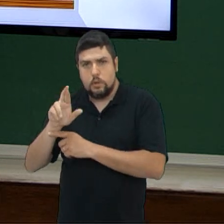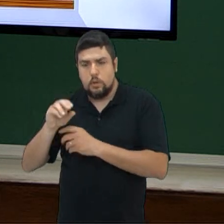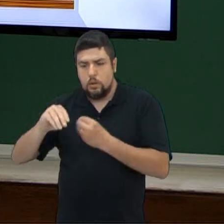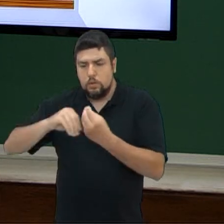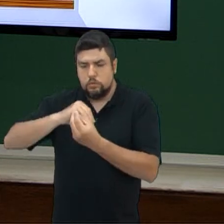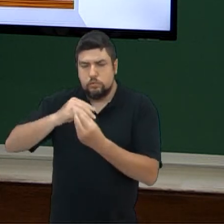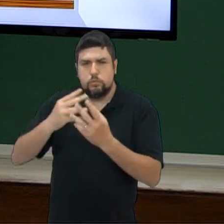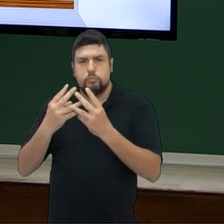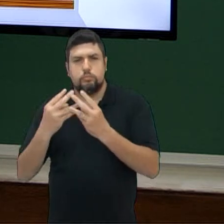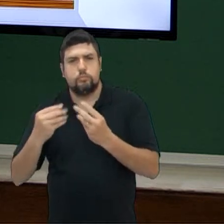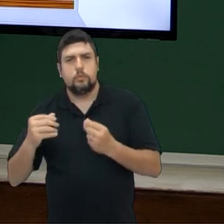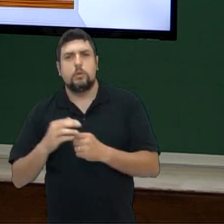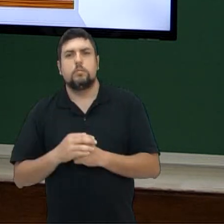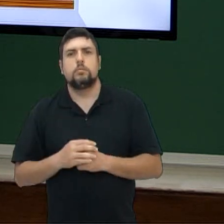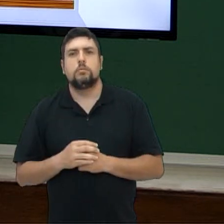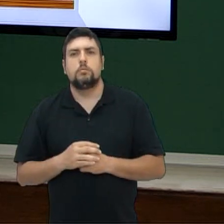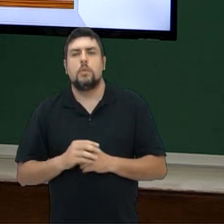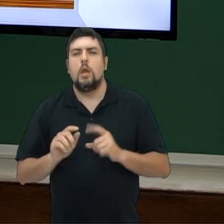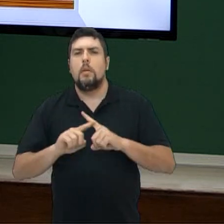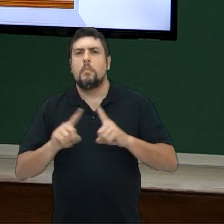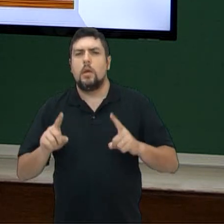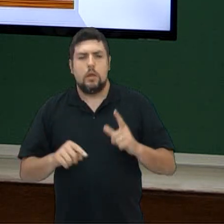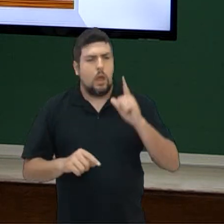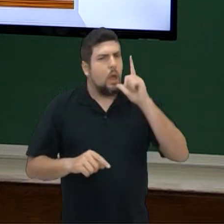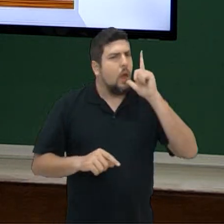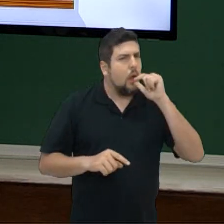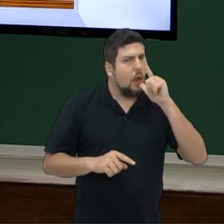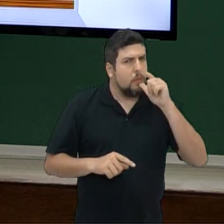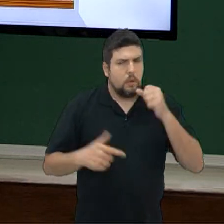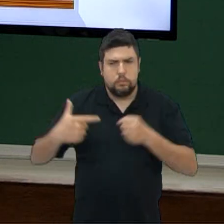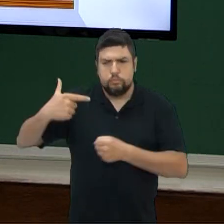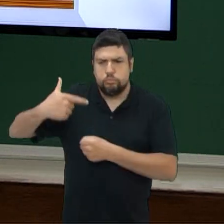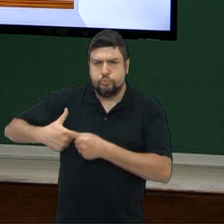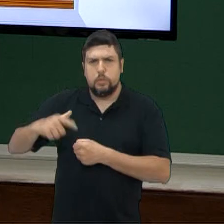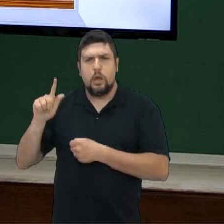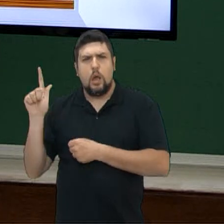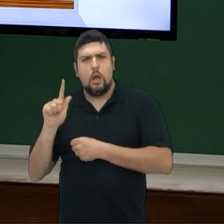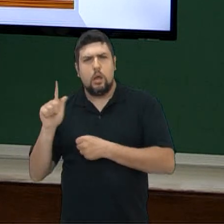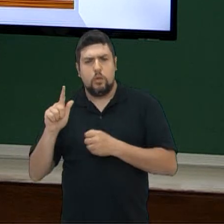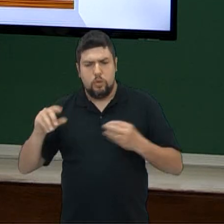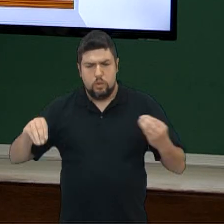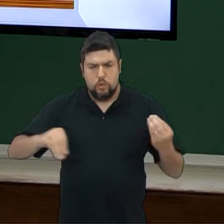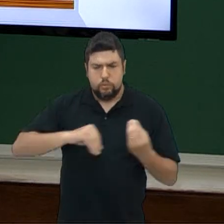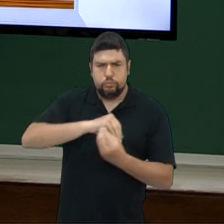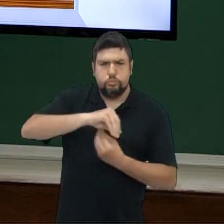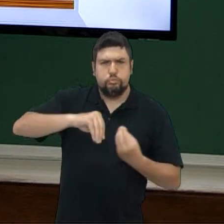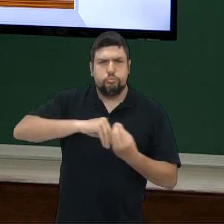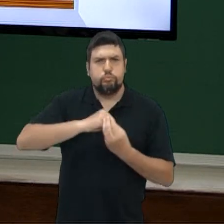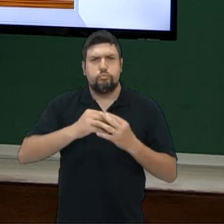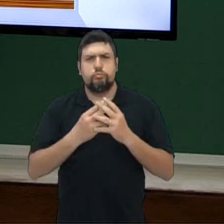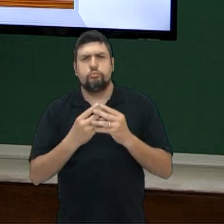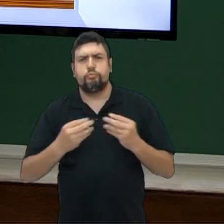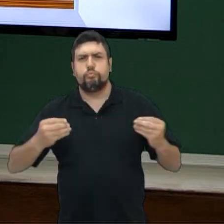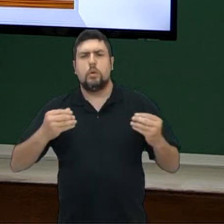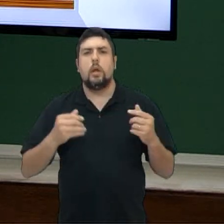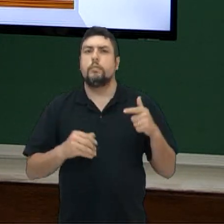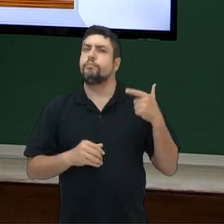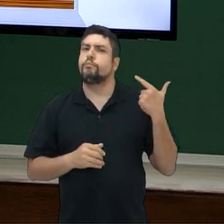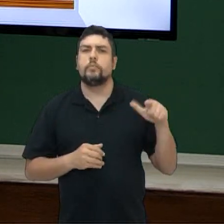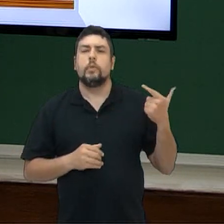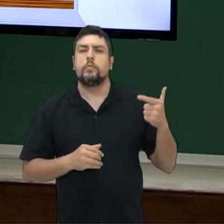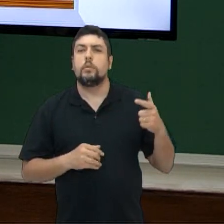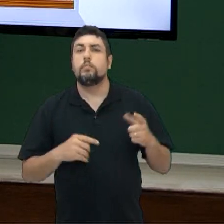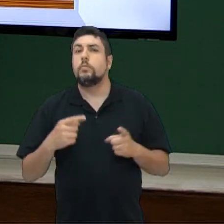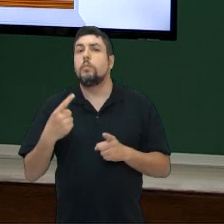Agora, gasolina e água, eles se dissolvem? Não, porque a